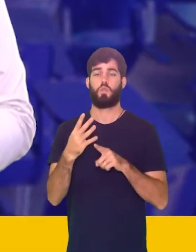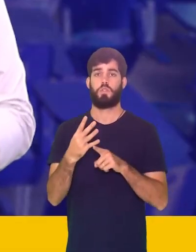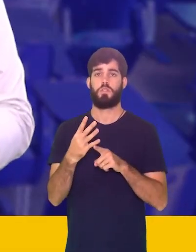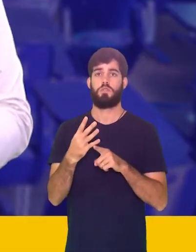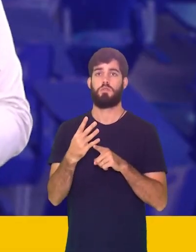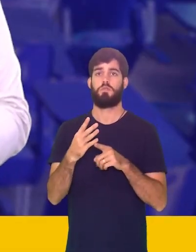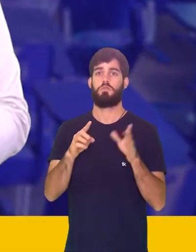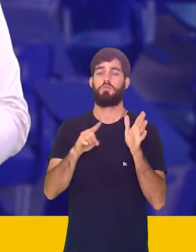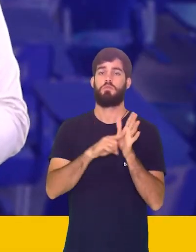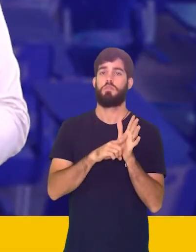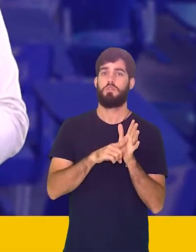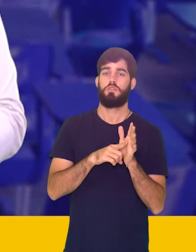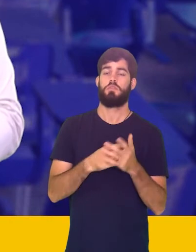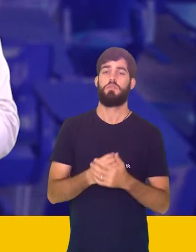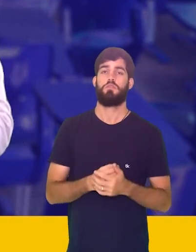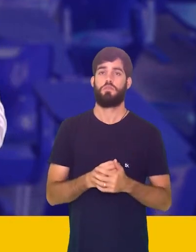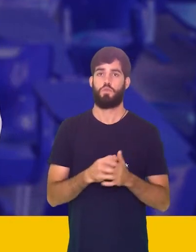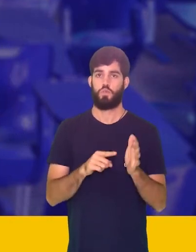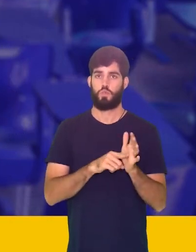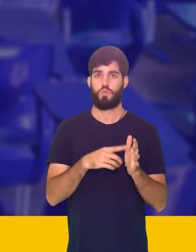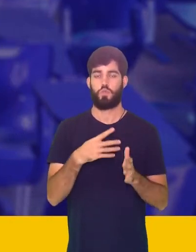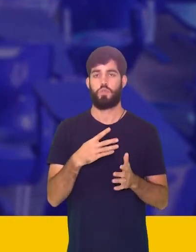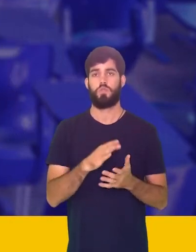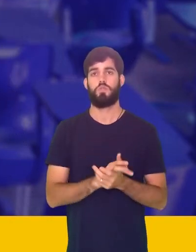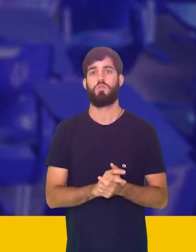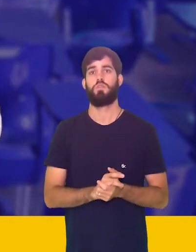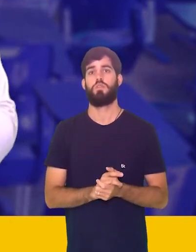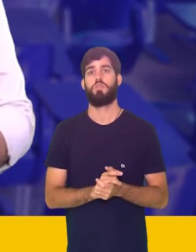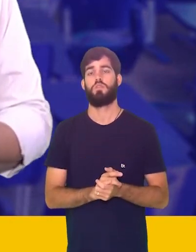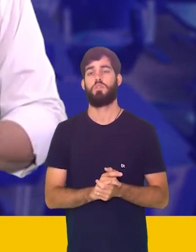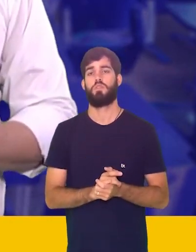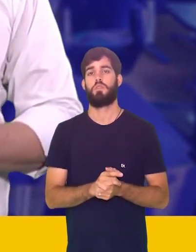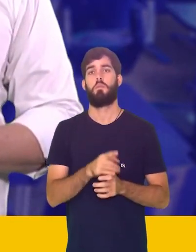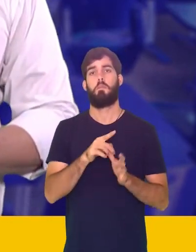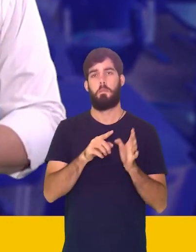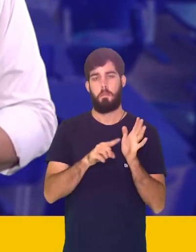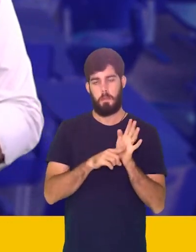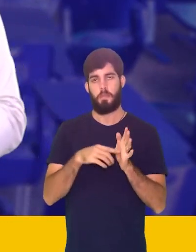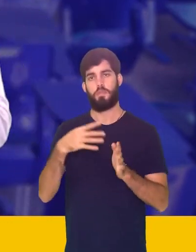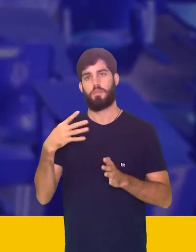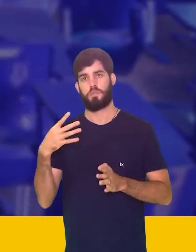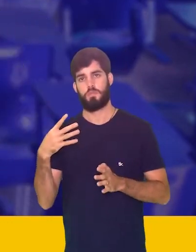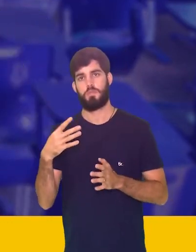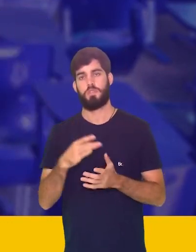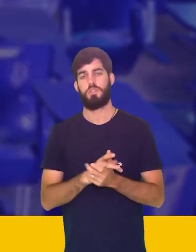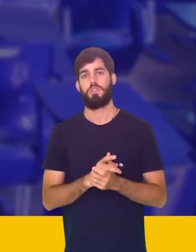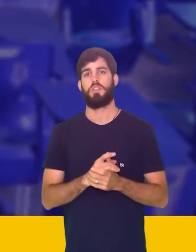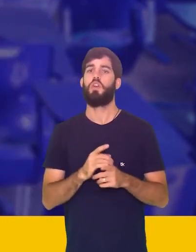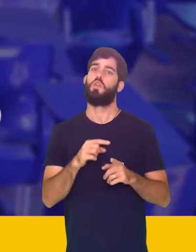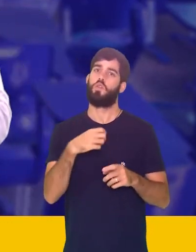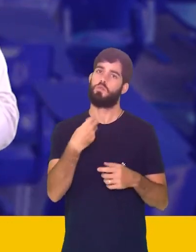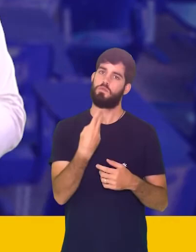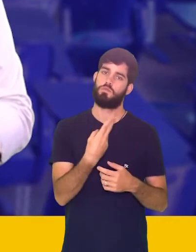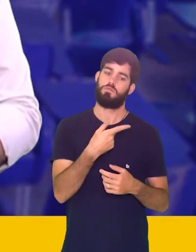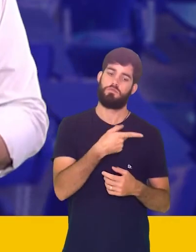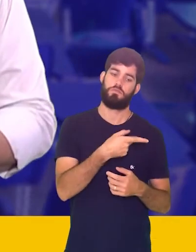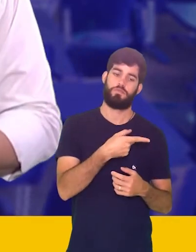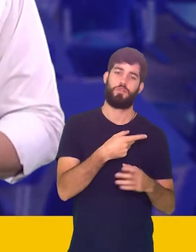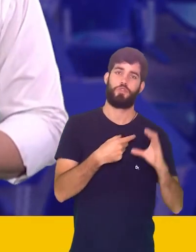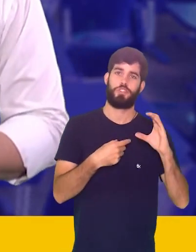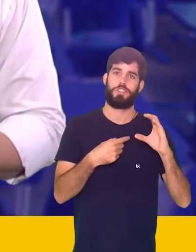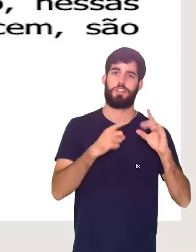negativas, você multiplica o número de baixo pelo de cima e aí totaliza 4 cargas positivas. Muito